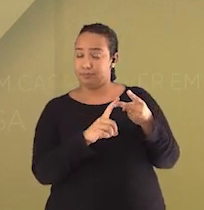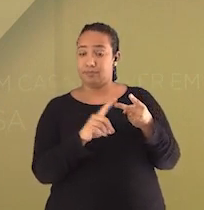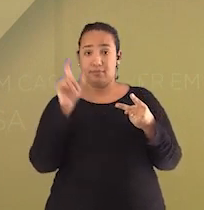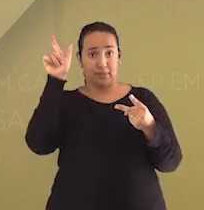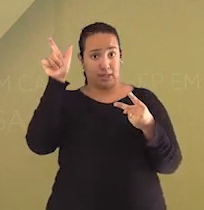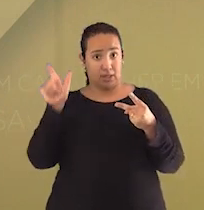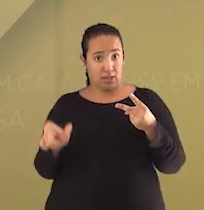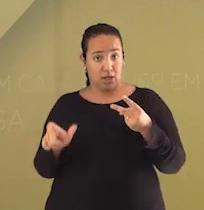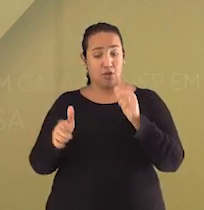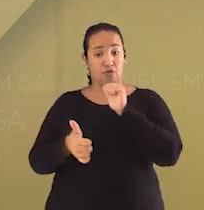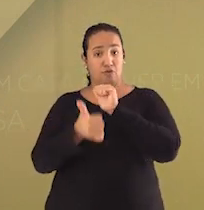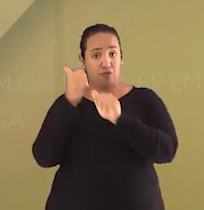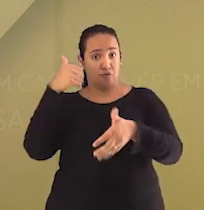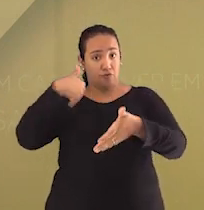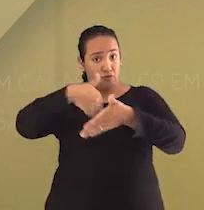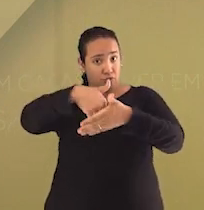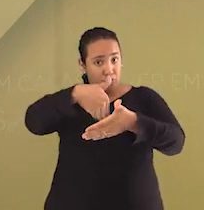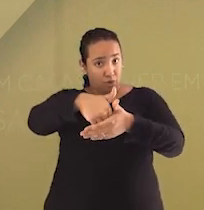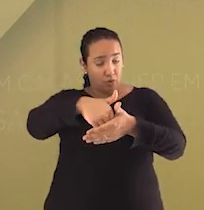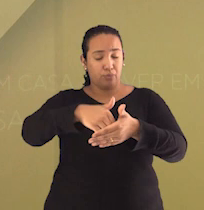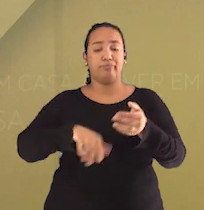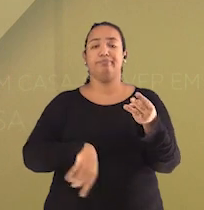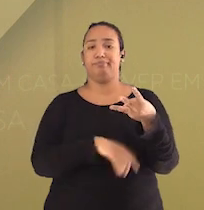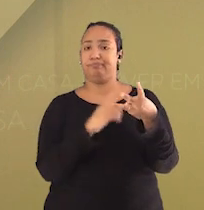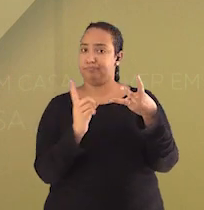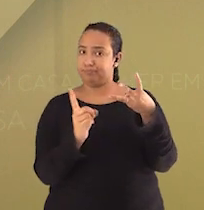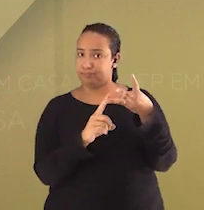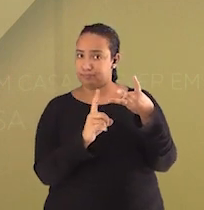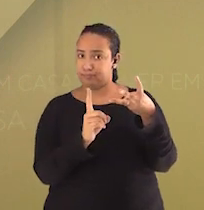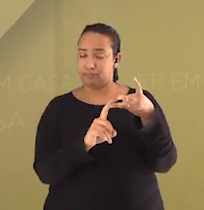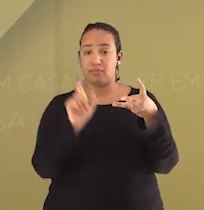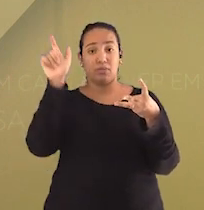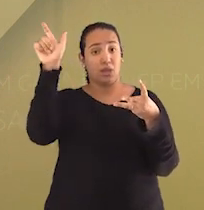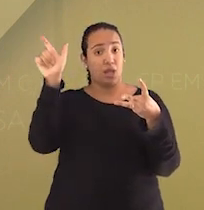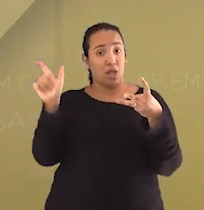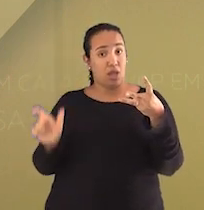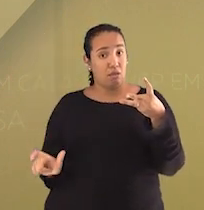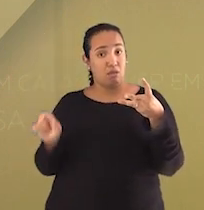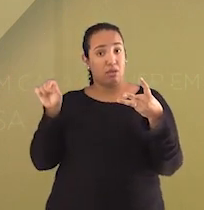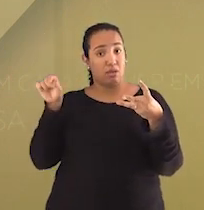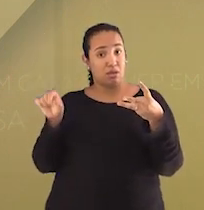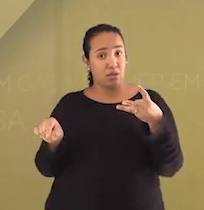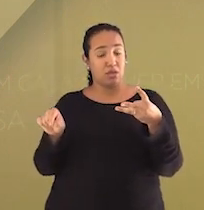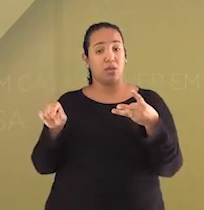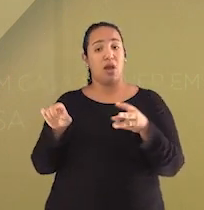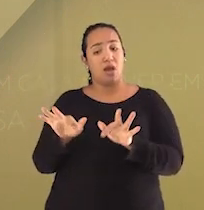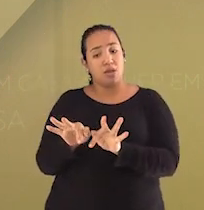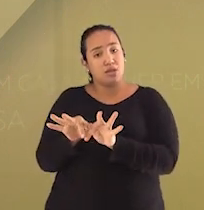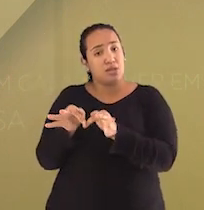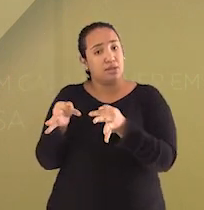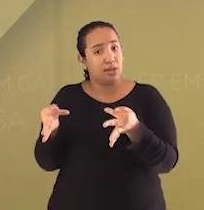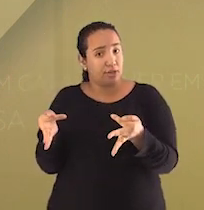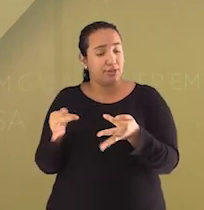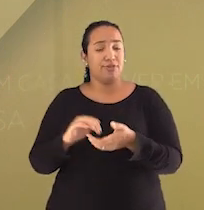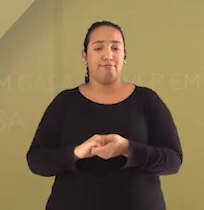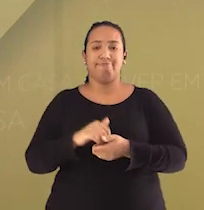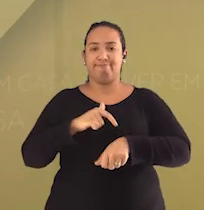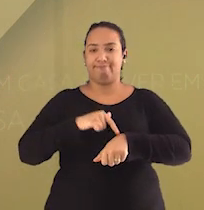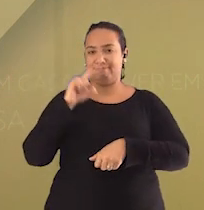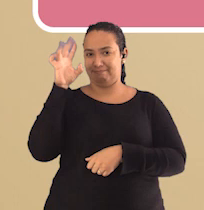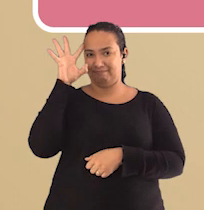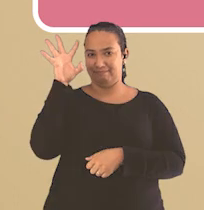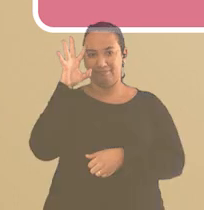jogador de futebol? Zack is honest and kind? Zack é honesto e gentil? Tempo para a